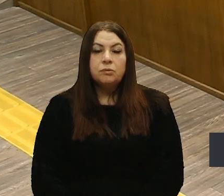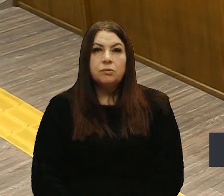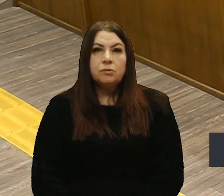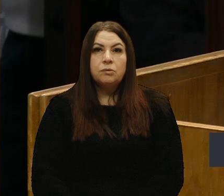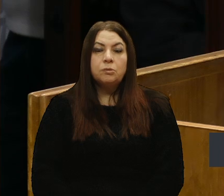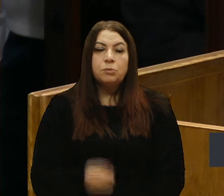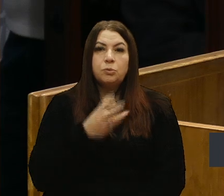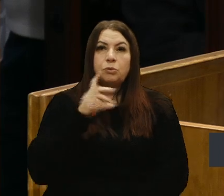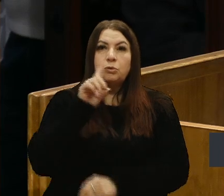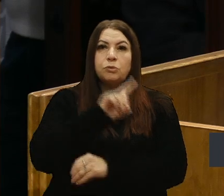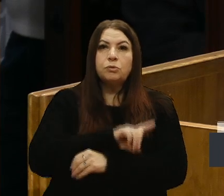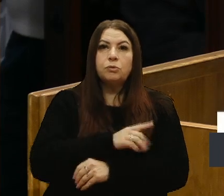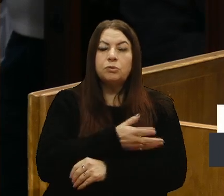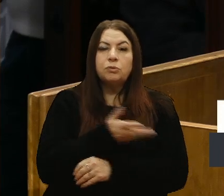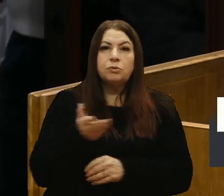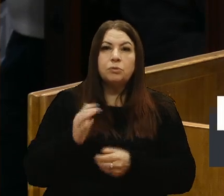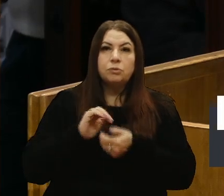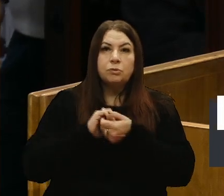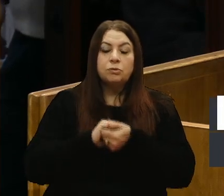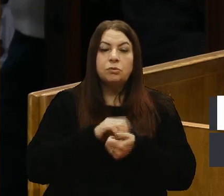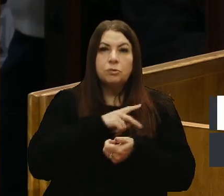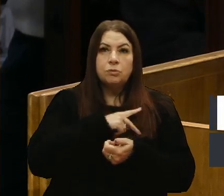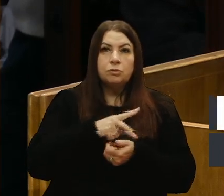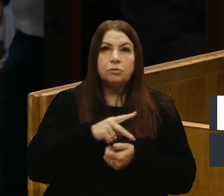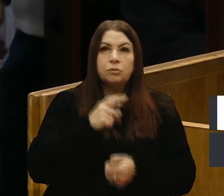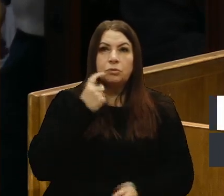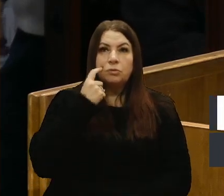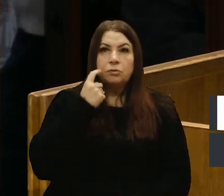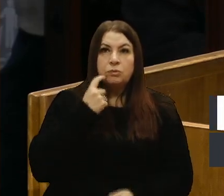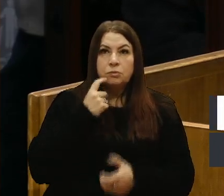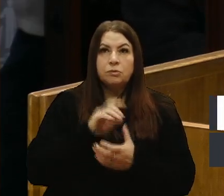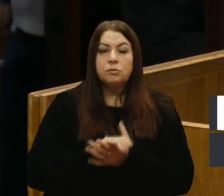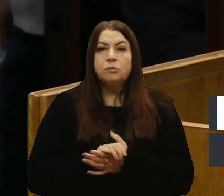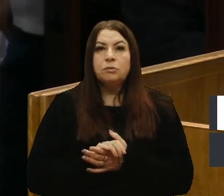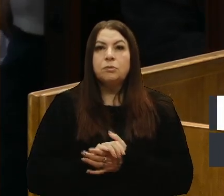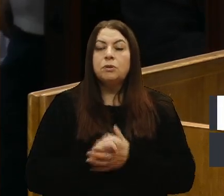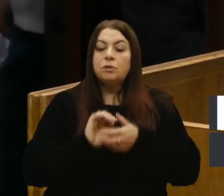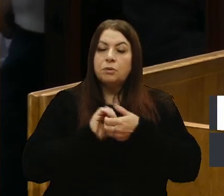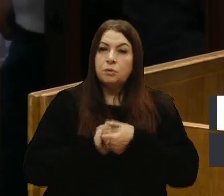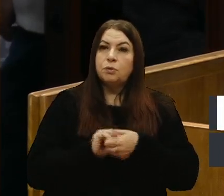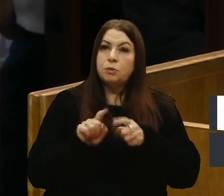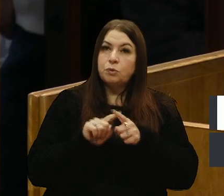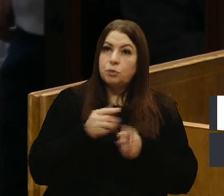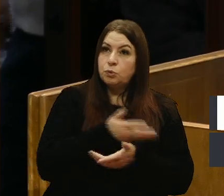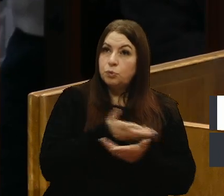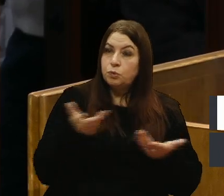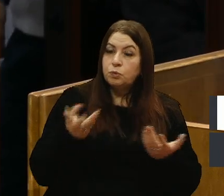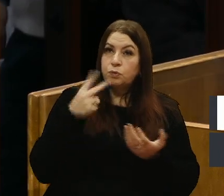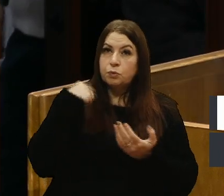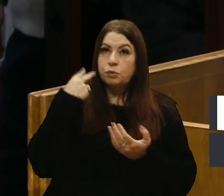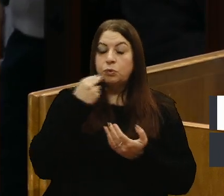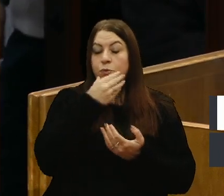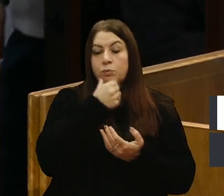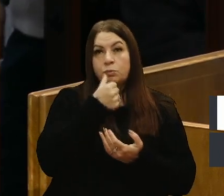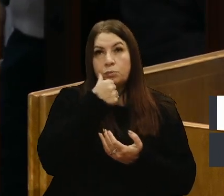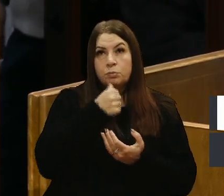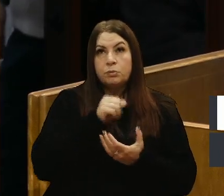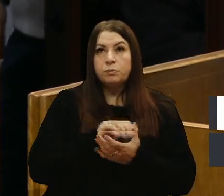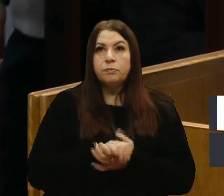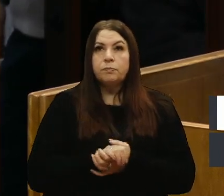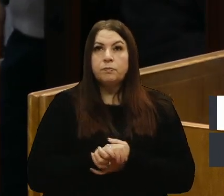Bom dia a todos, saudando o nosso presidente Wagner Petrini, saúdo a todos os vereadores,